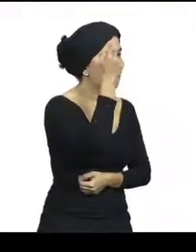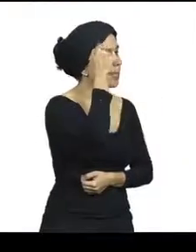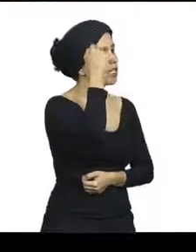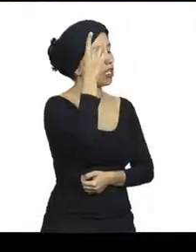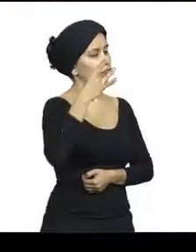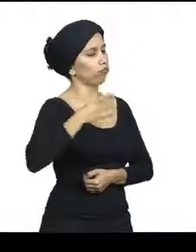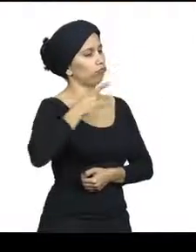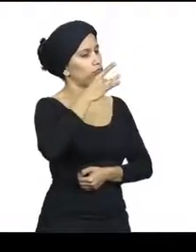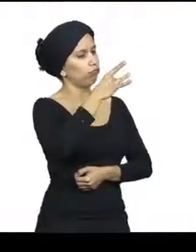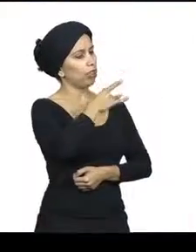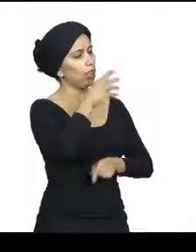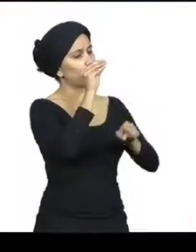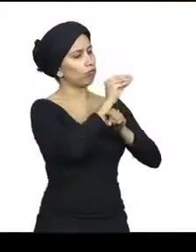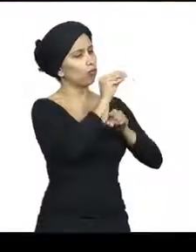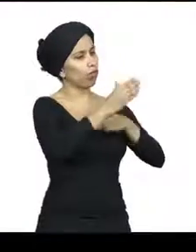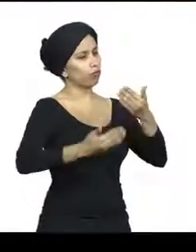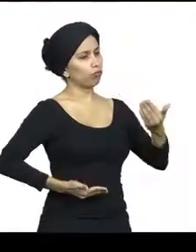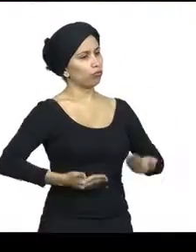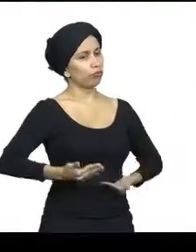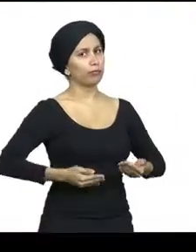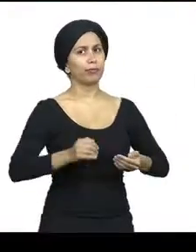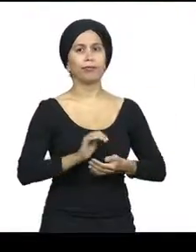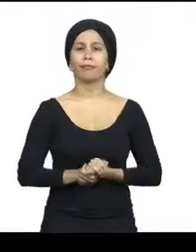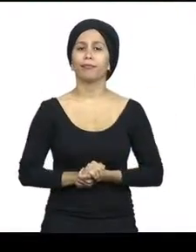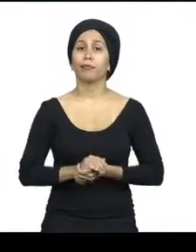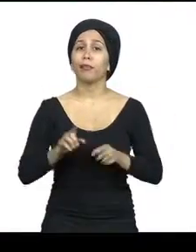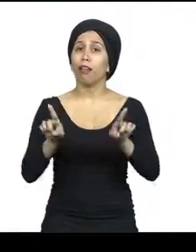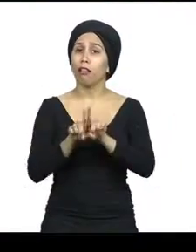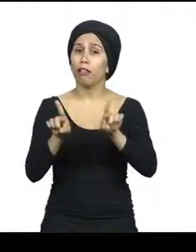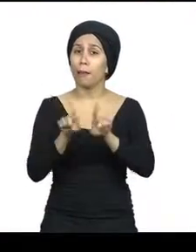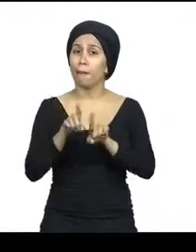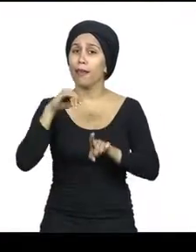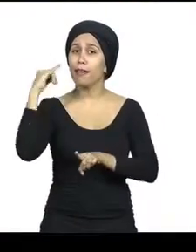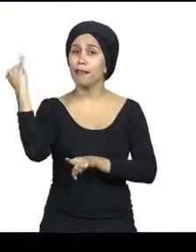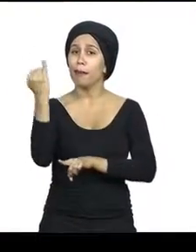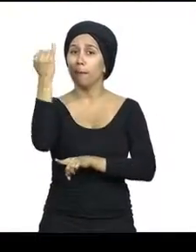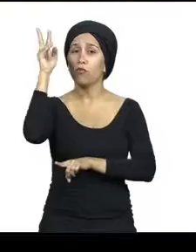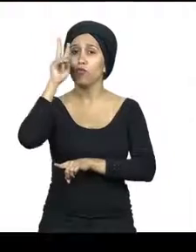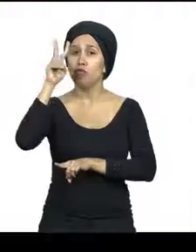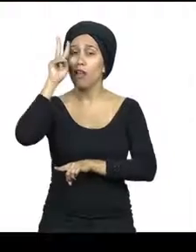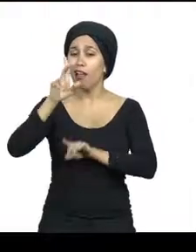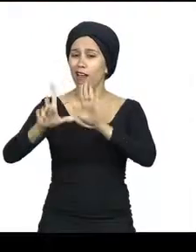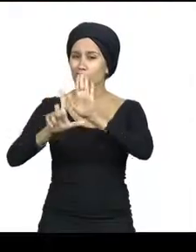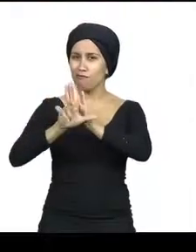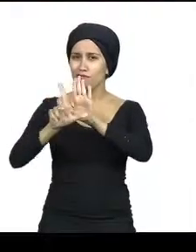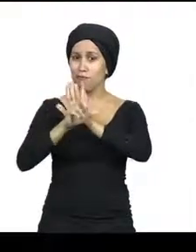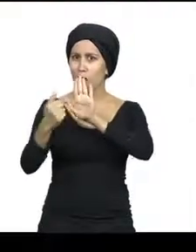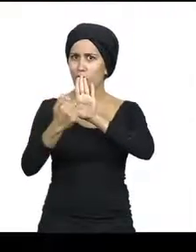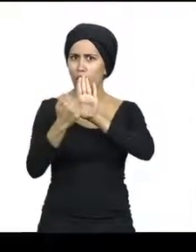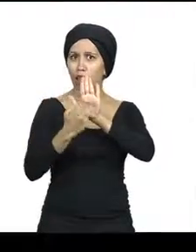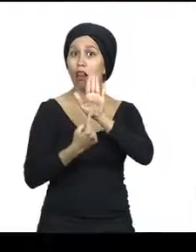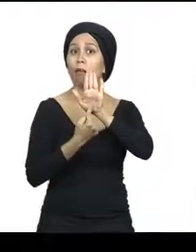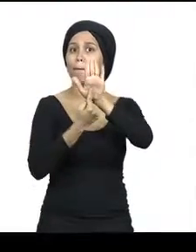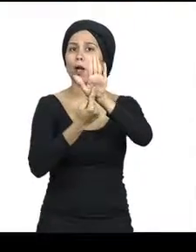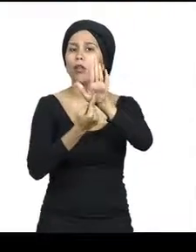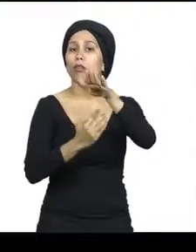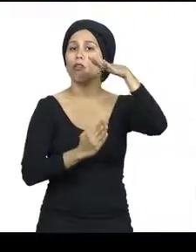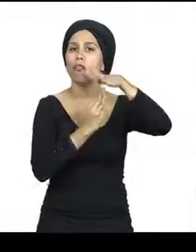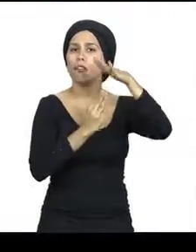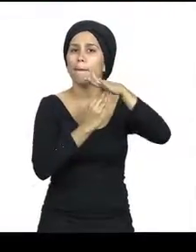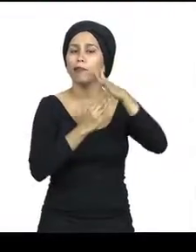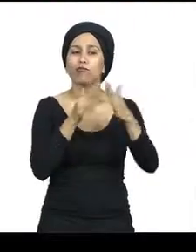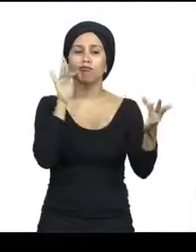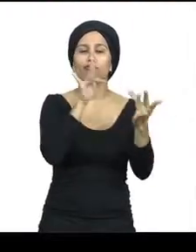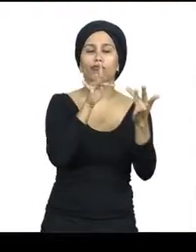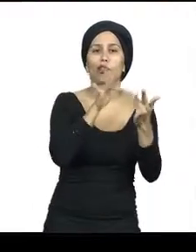a saúde do trabalhador. E é importante lembrar que a legislação define limites de concentração, tempo e exposição. Por